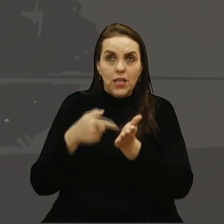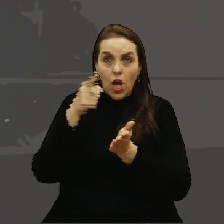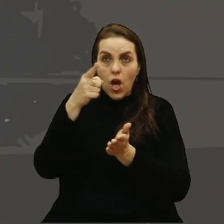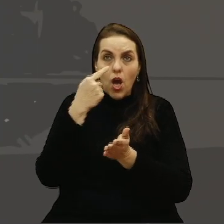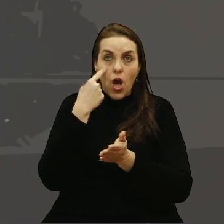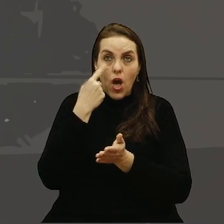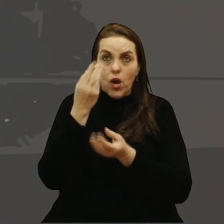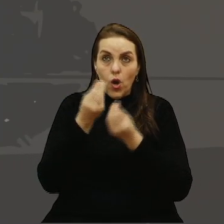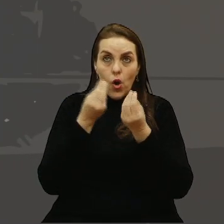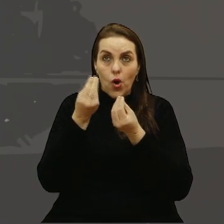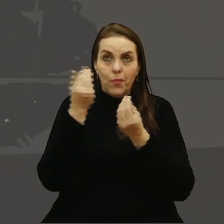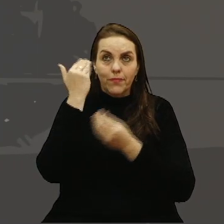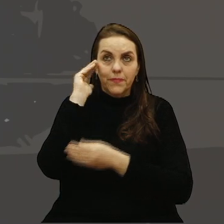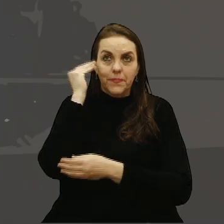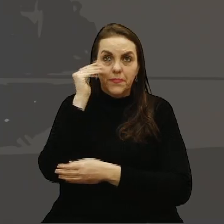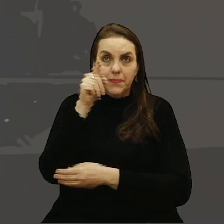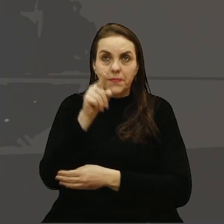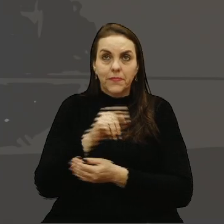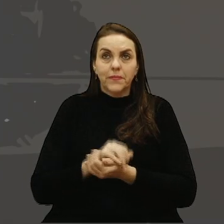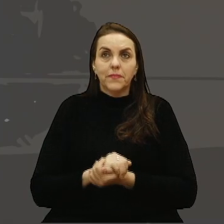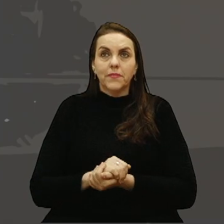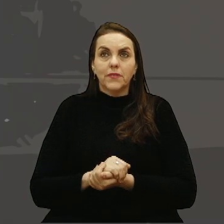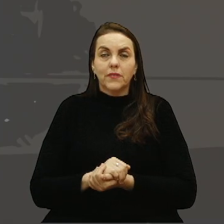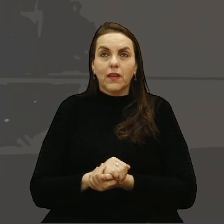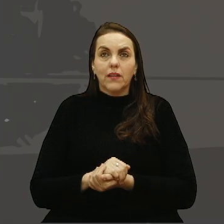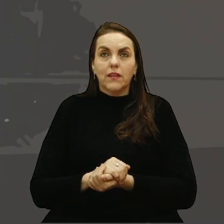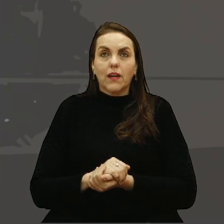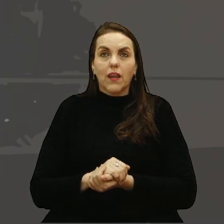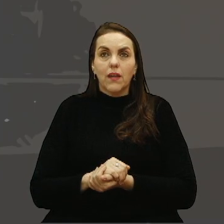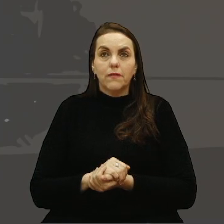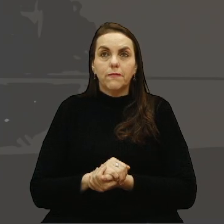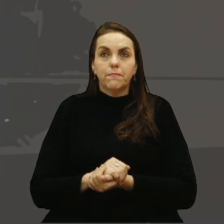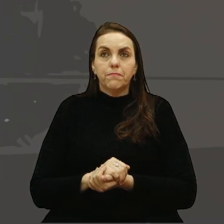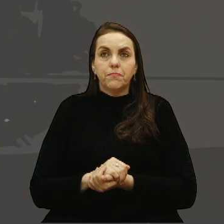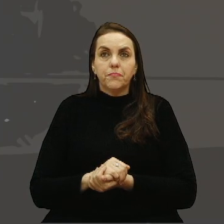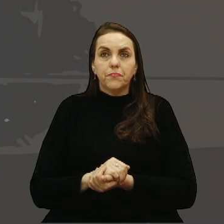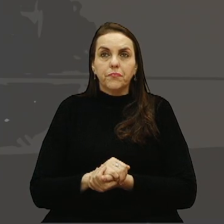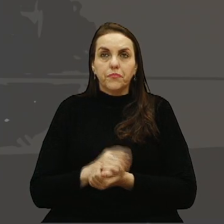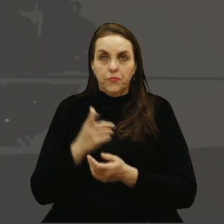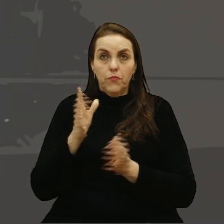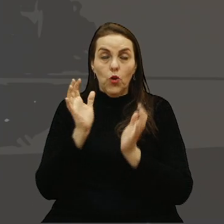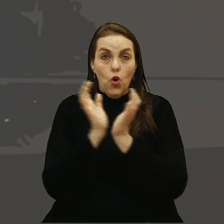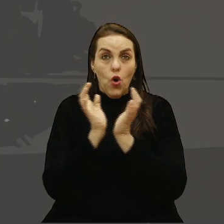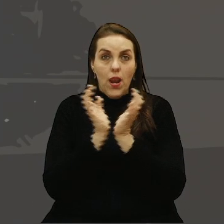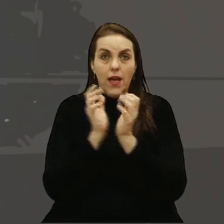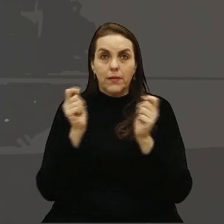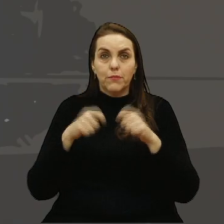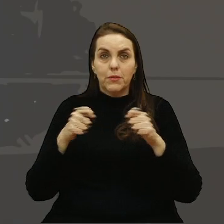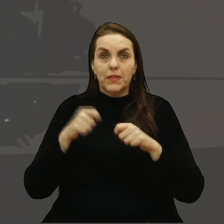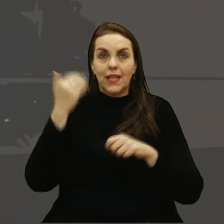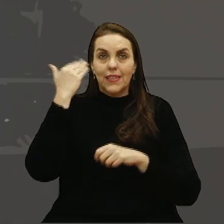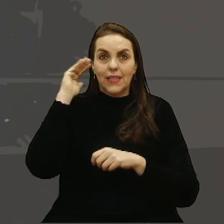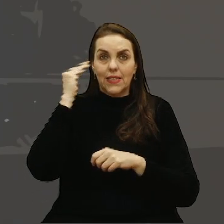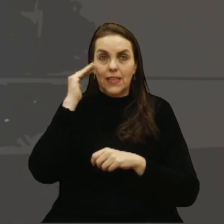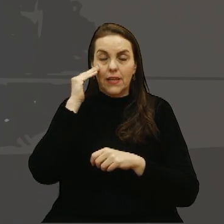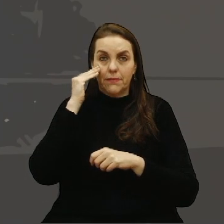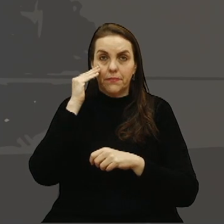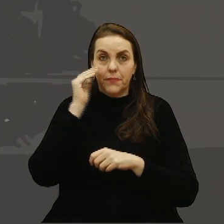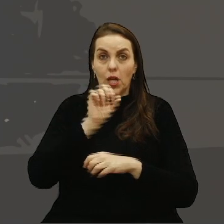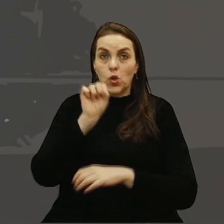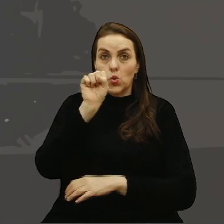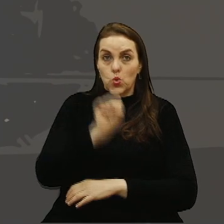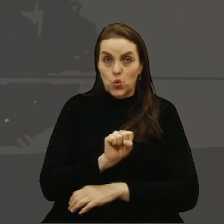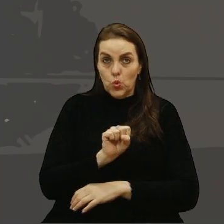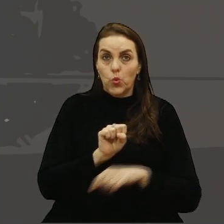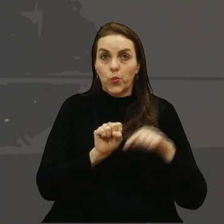colegas poderem entender. Acho que esse aqui não tem LED, né? Não tem, né? Mas para os colegas poderem entender, lá nós temos a Zona Sul, a Maria